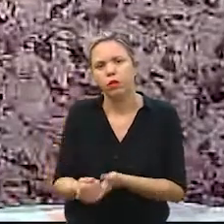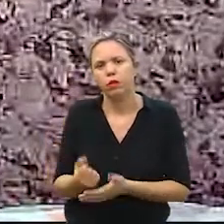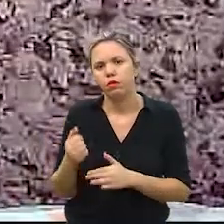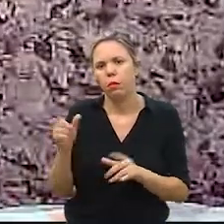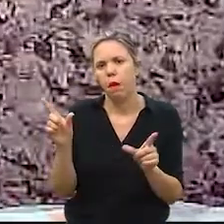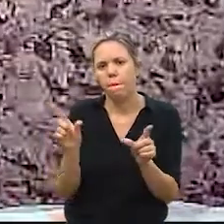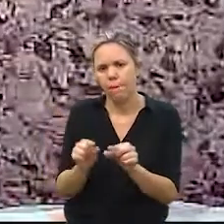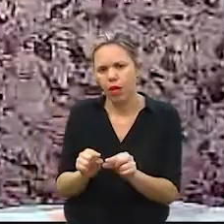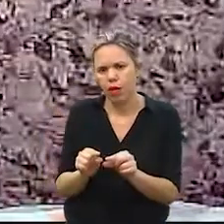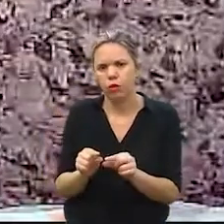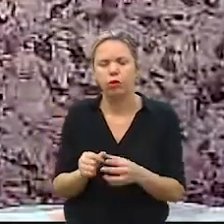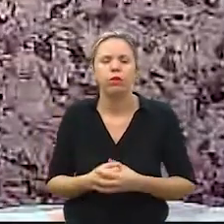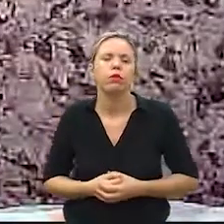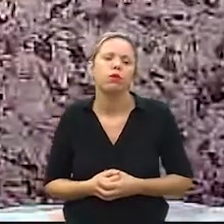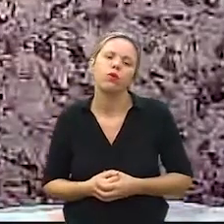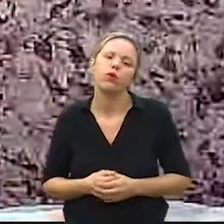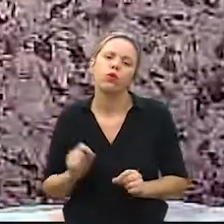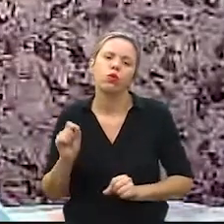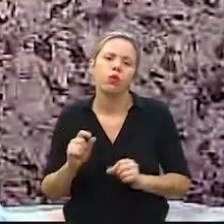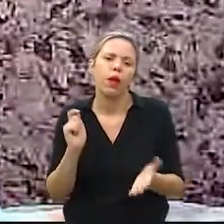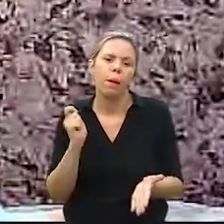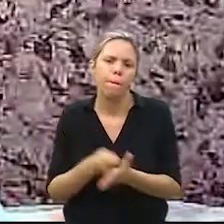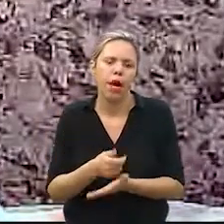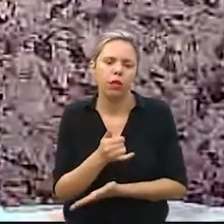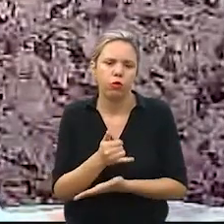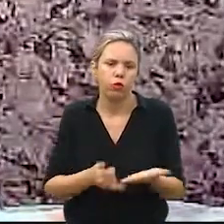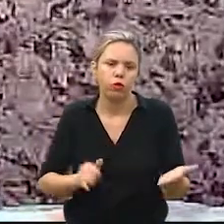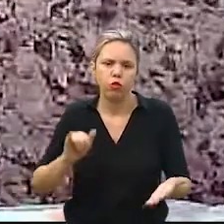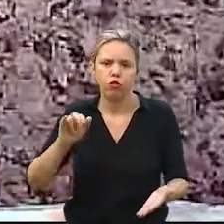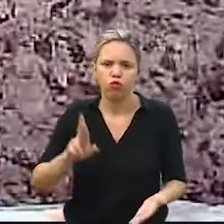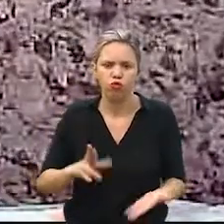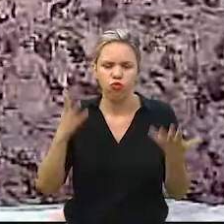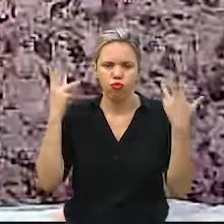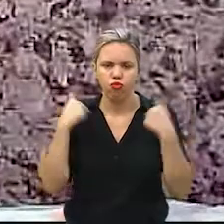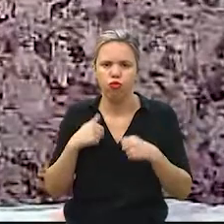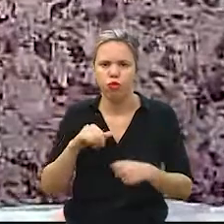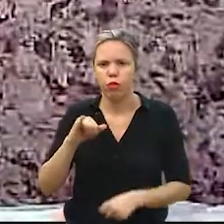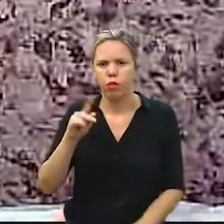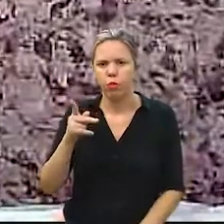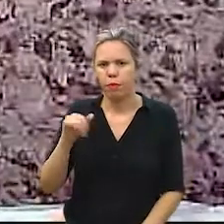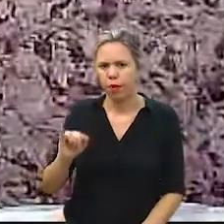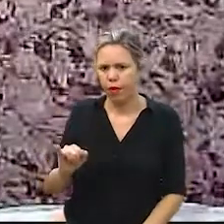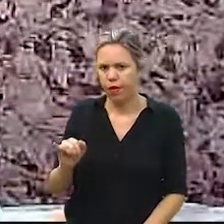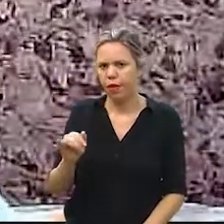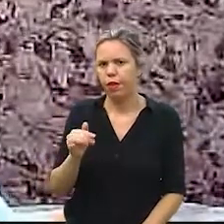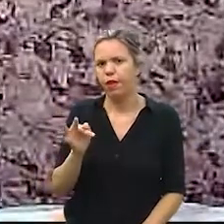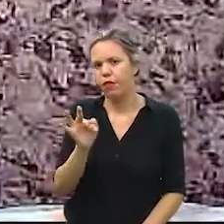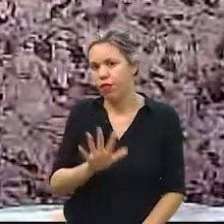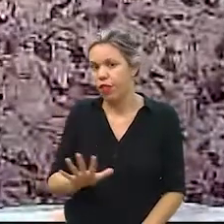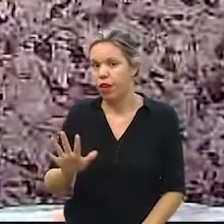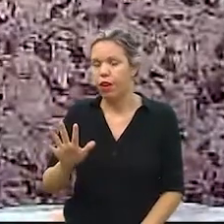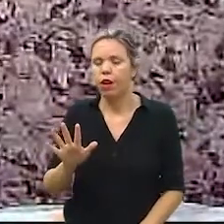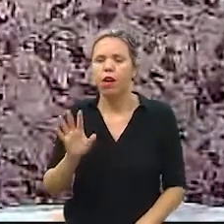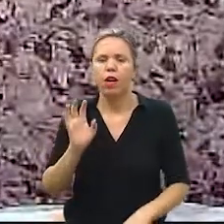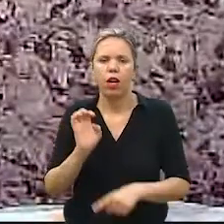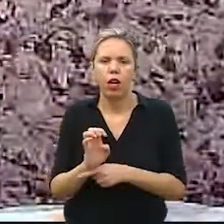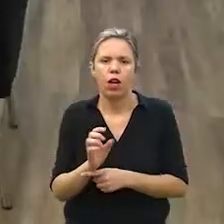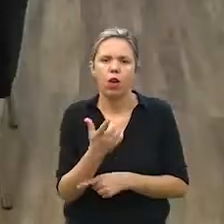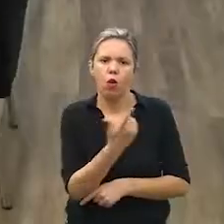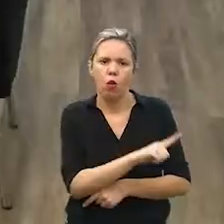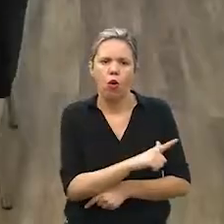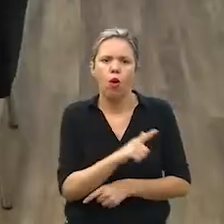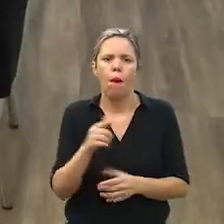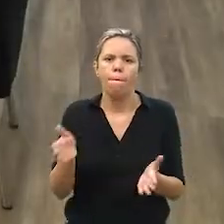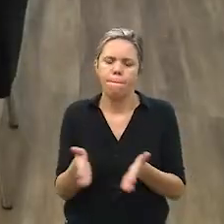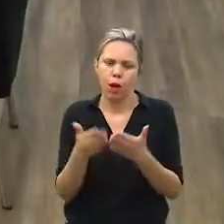muito menos do que o que ele paga de imposto de renda e de IPI para o governo federal. Os estados das regiões mais